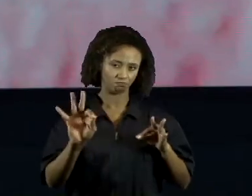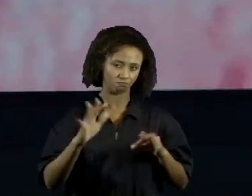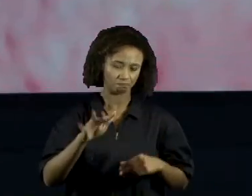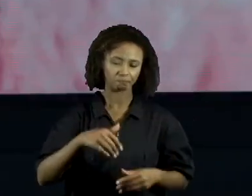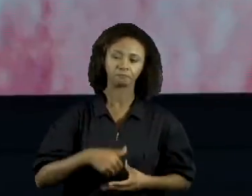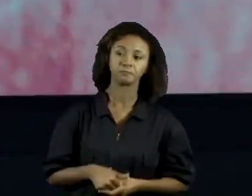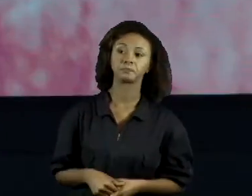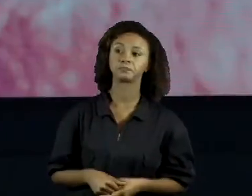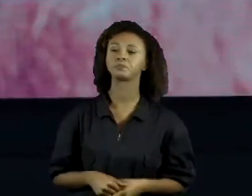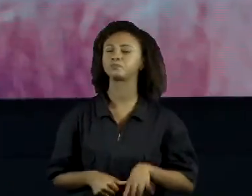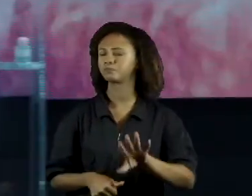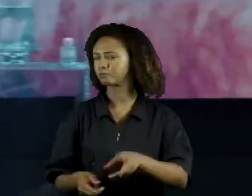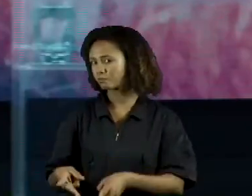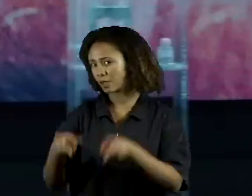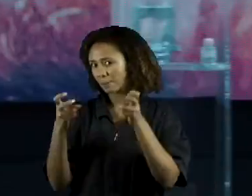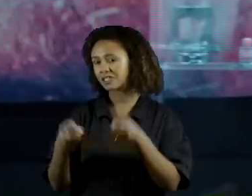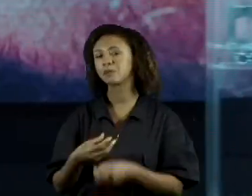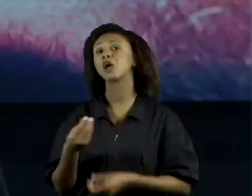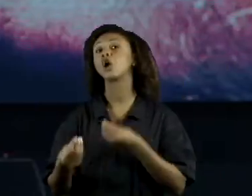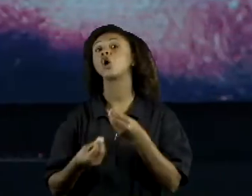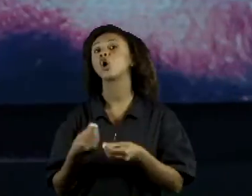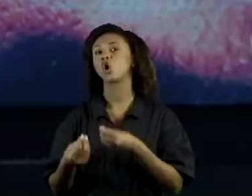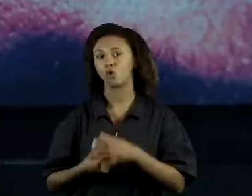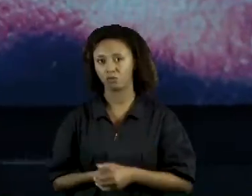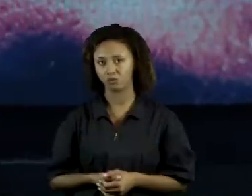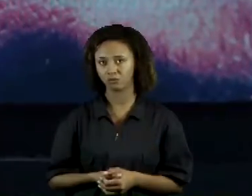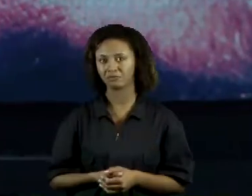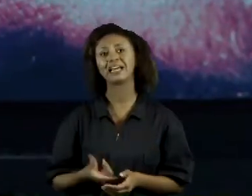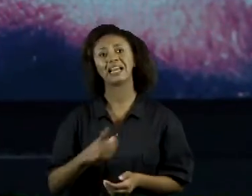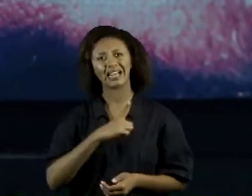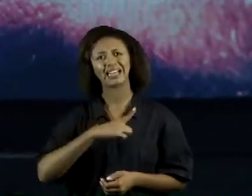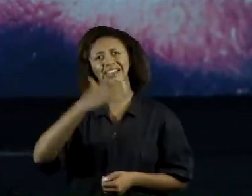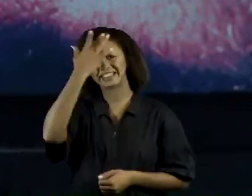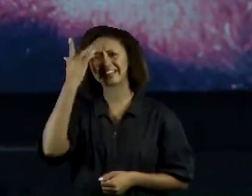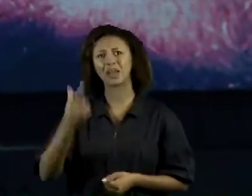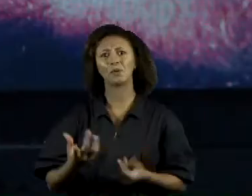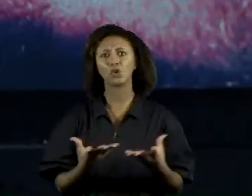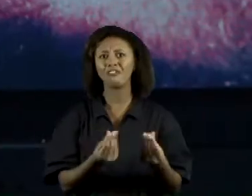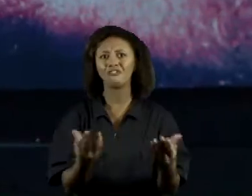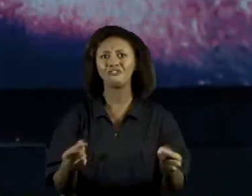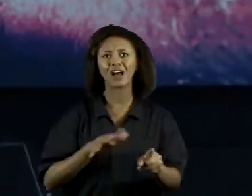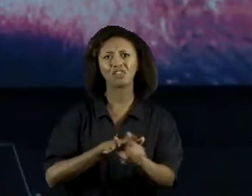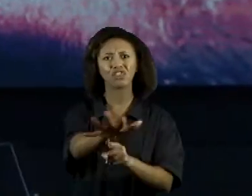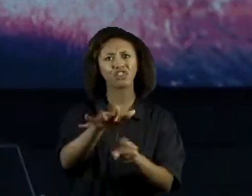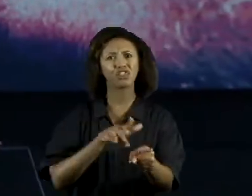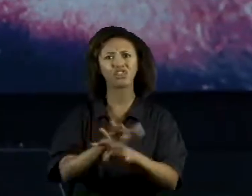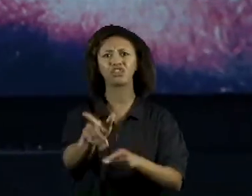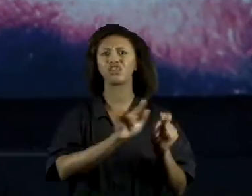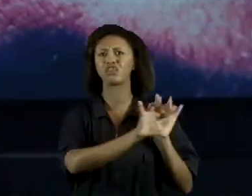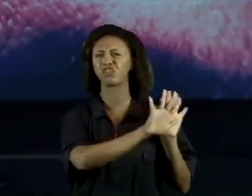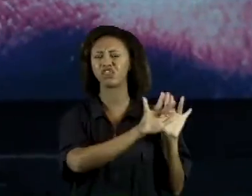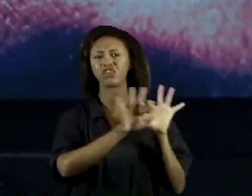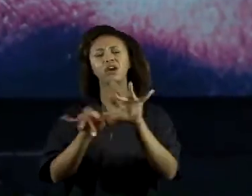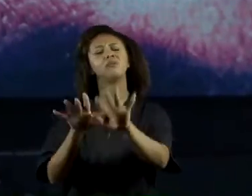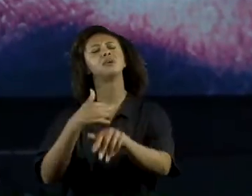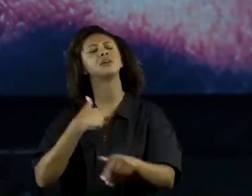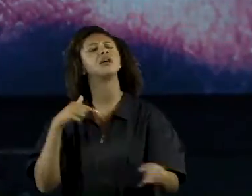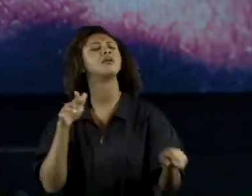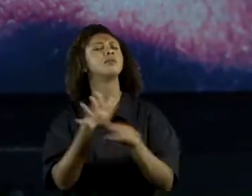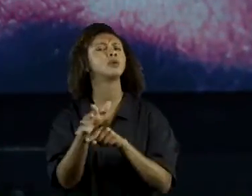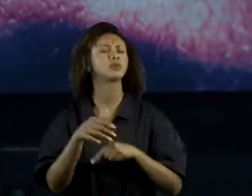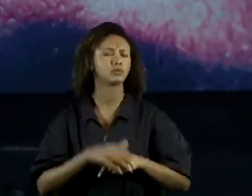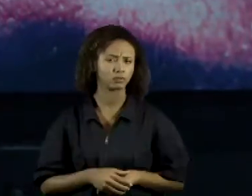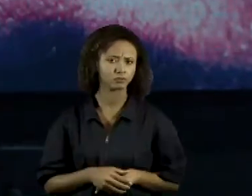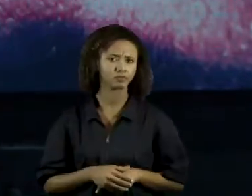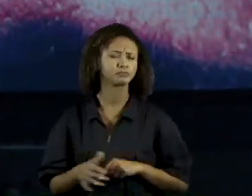Vocês já perceberam como as grandes maratonas têm milhares e milhares de pessoas? Eu pergunto para vocês, quantas daquelas pessoas têm